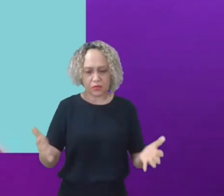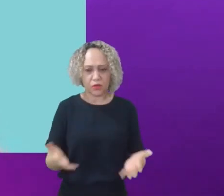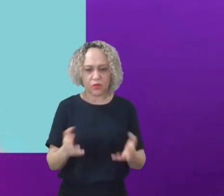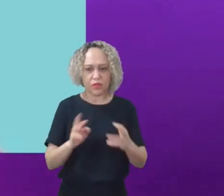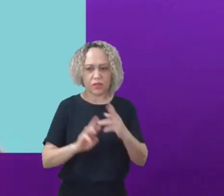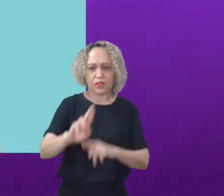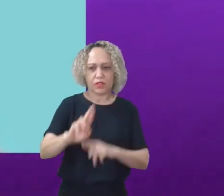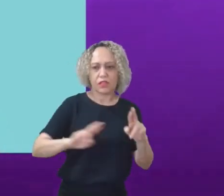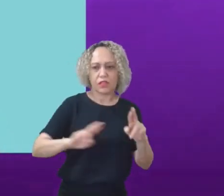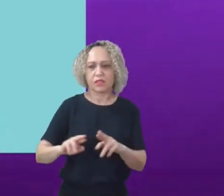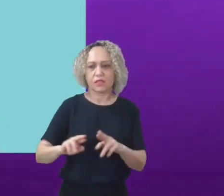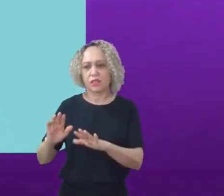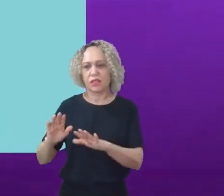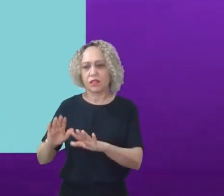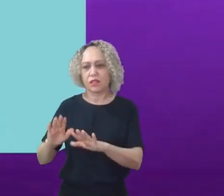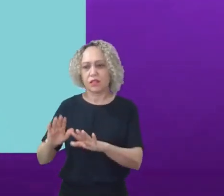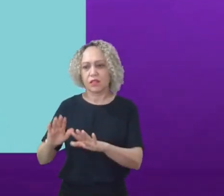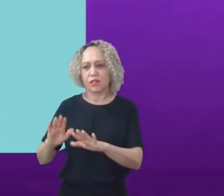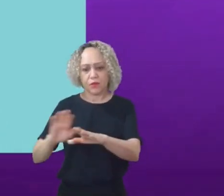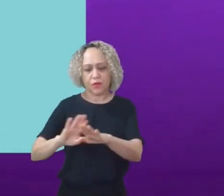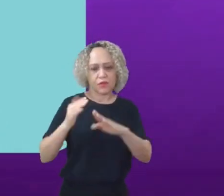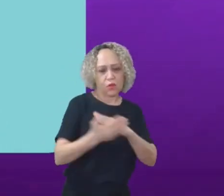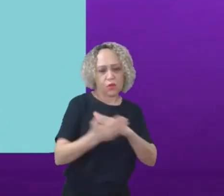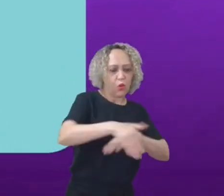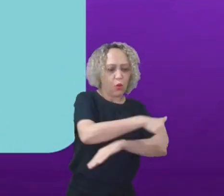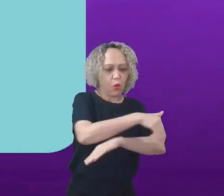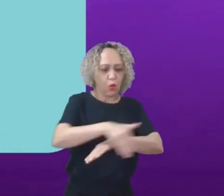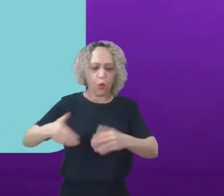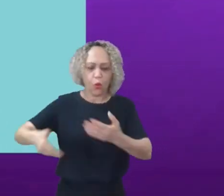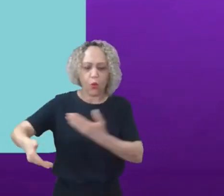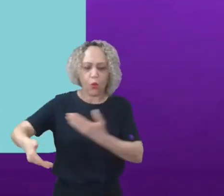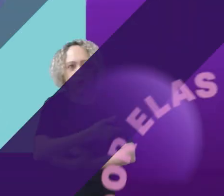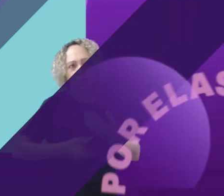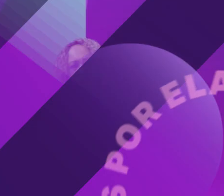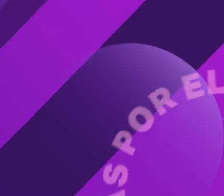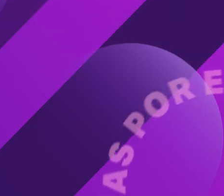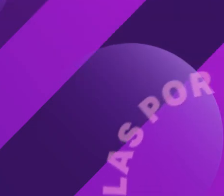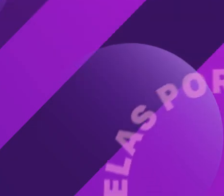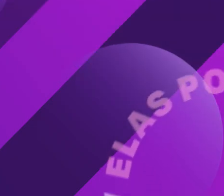relações entre outros bairros, inclusive quando a gente vai para os processos das feiras e tudo mais.